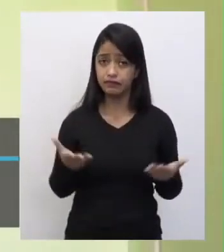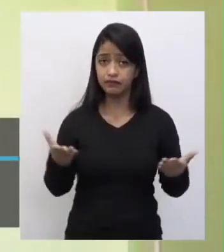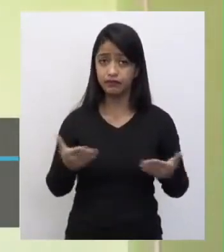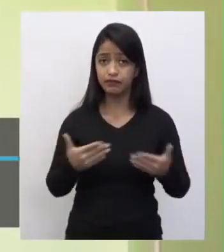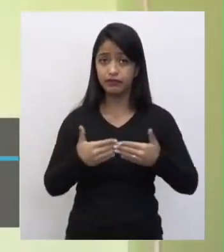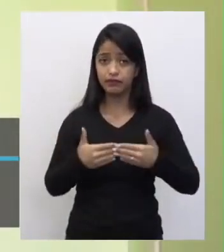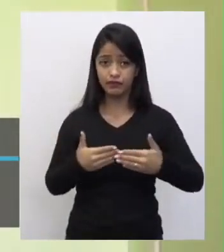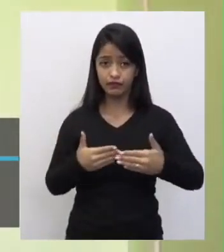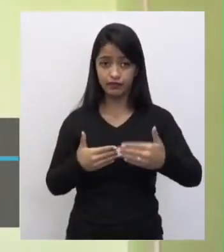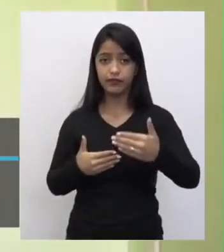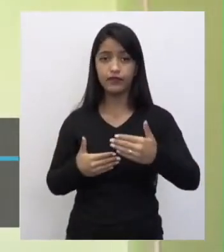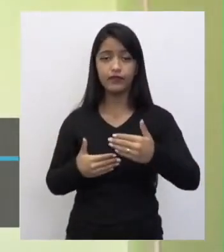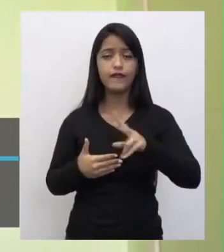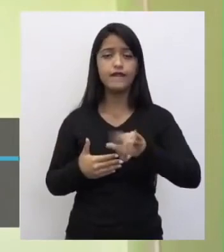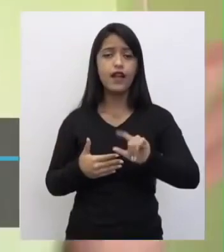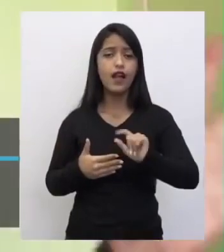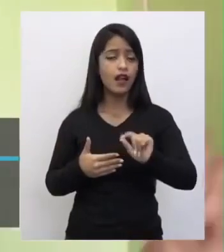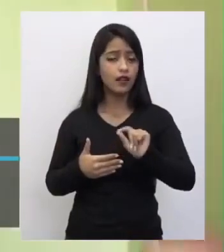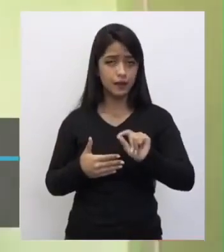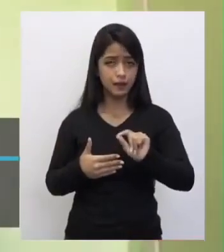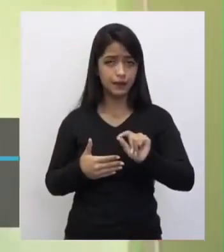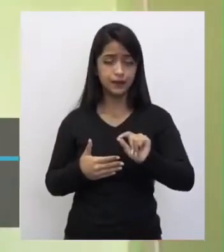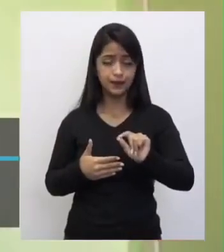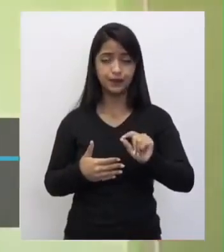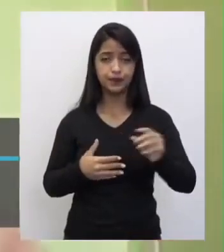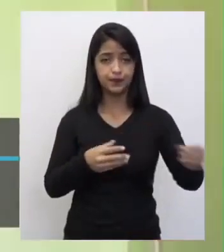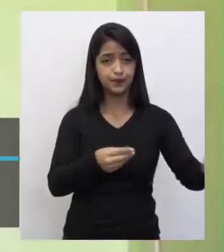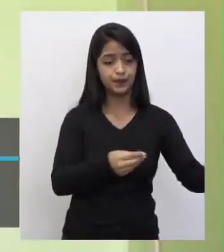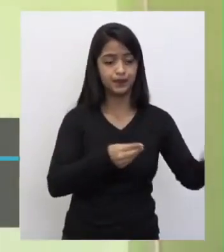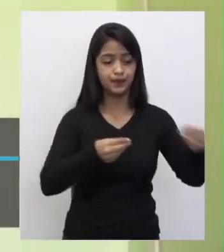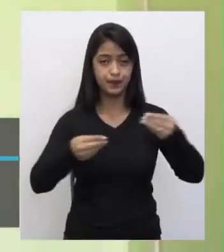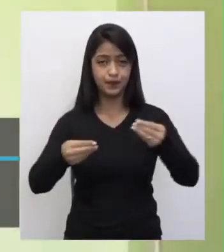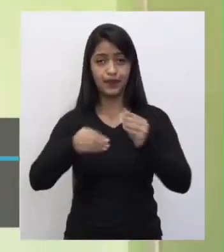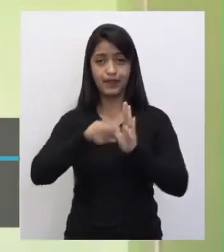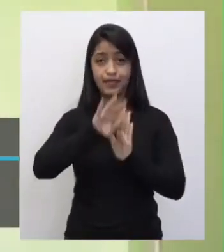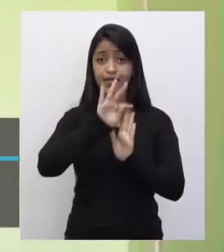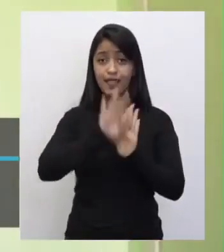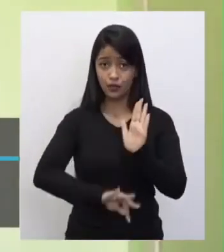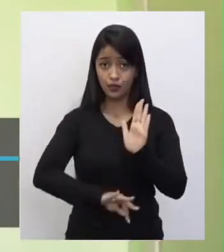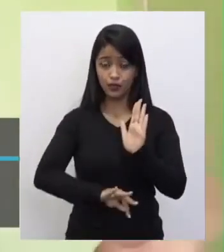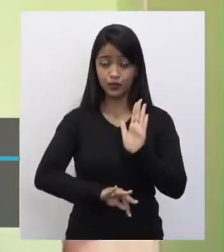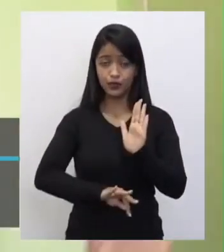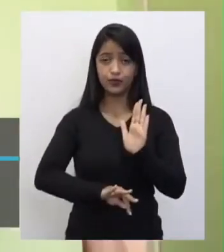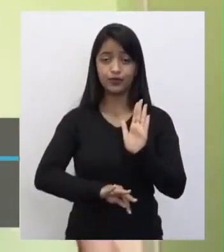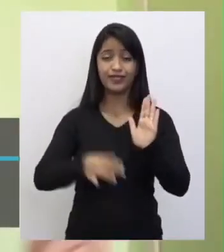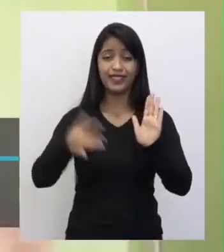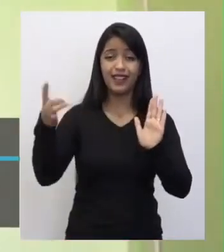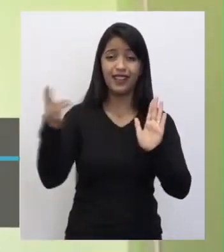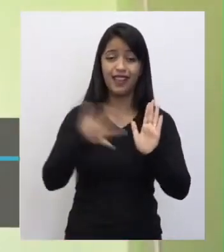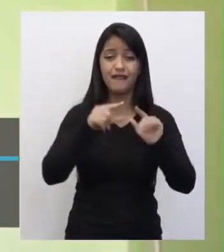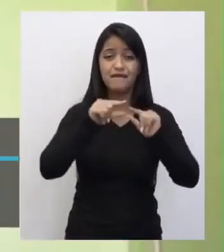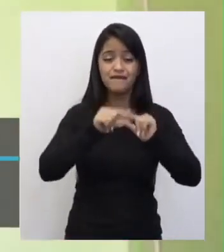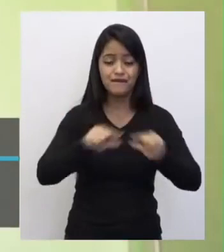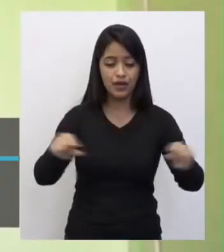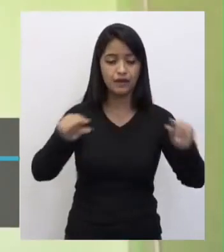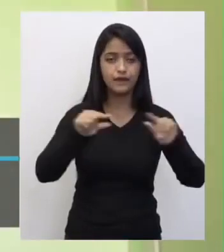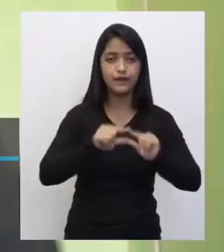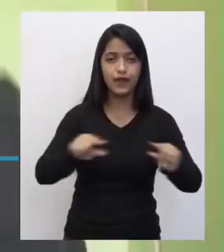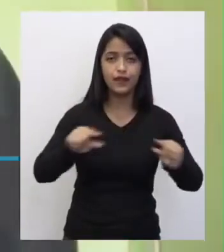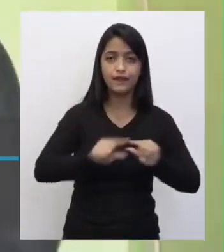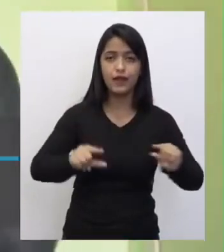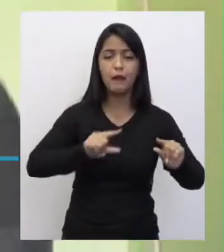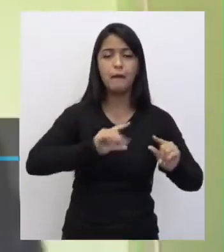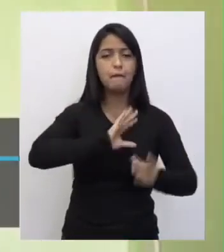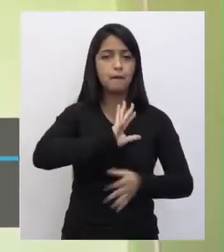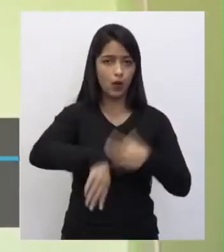nós vamos pegar um texto, tá? Em que as frases estão soltas, né? Para a gente conseguir visualizar melhor